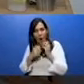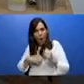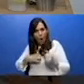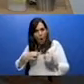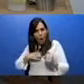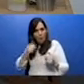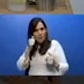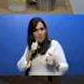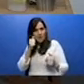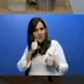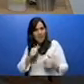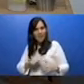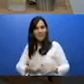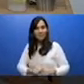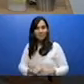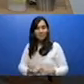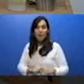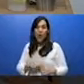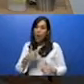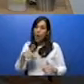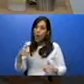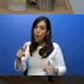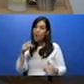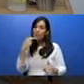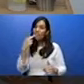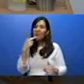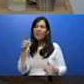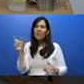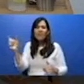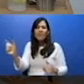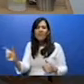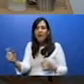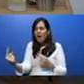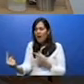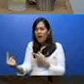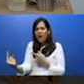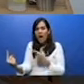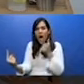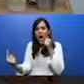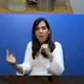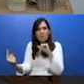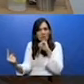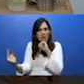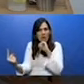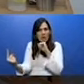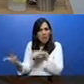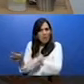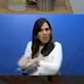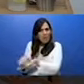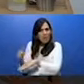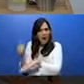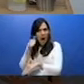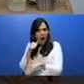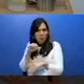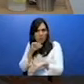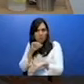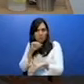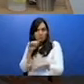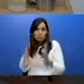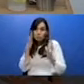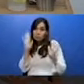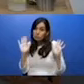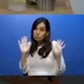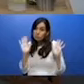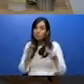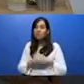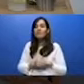querendo falar sobre a mãe dele, por isso que ele fez a Mona Lisa. Então, foi isso que nós trabalhamos